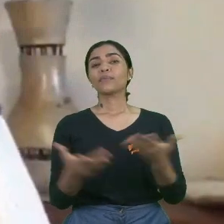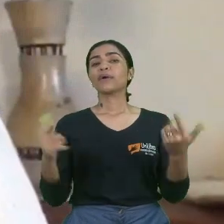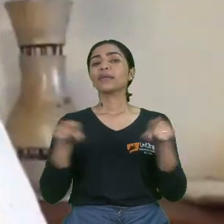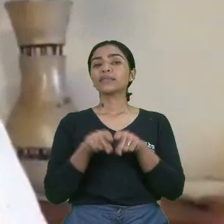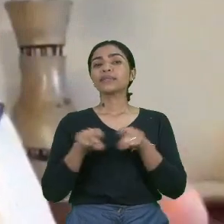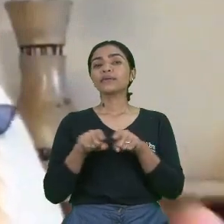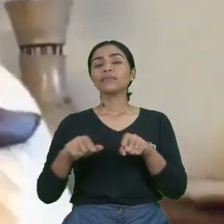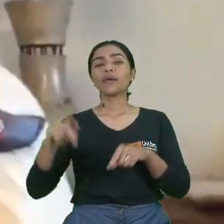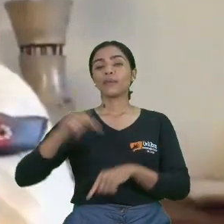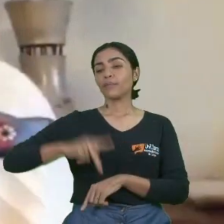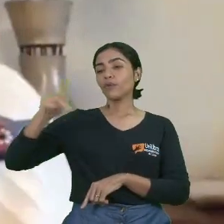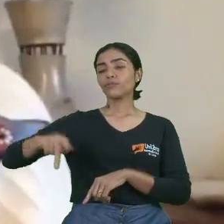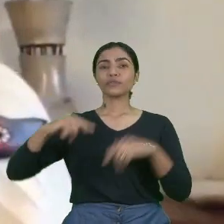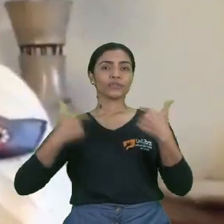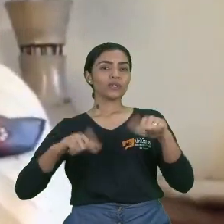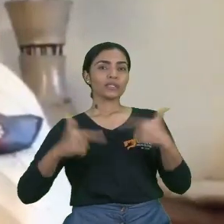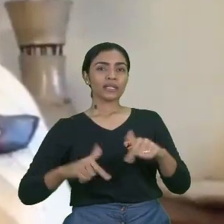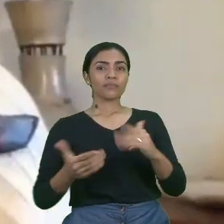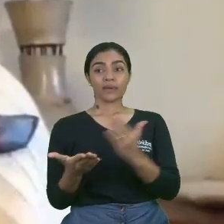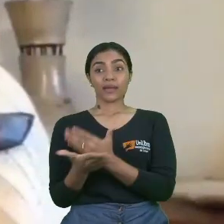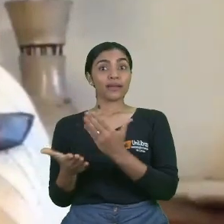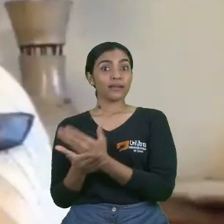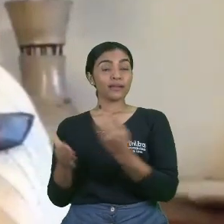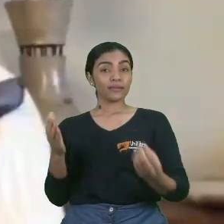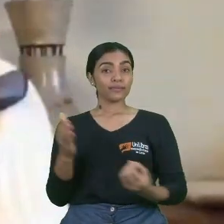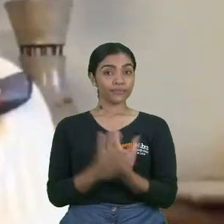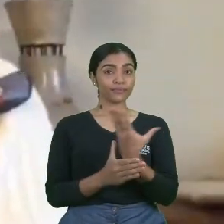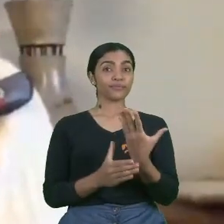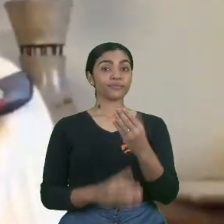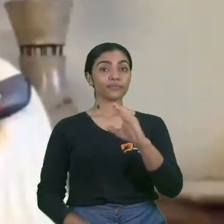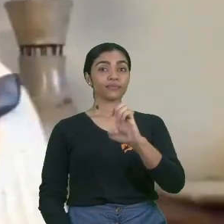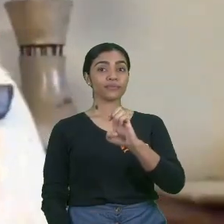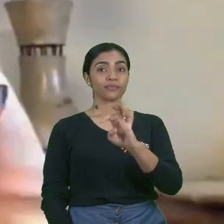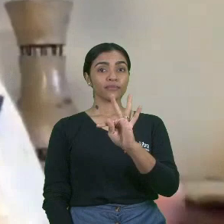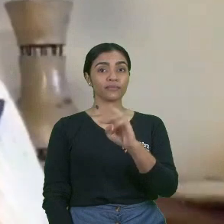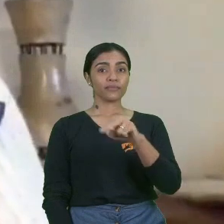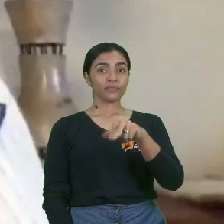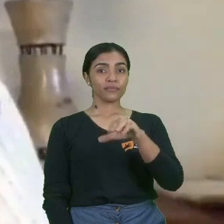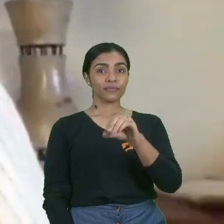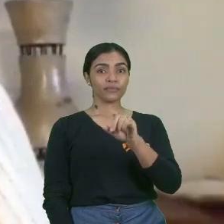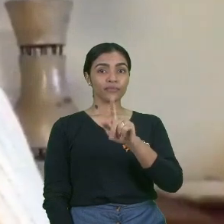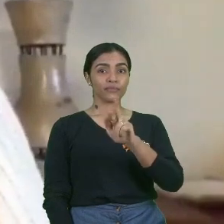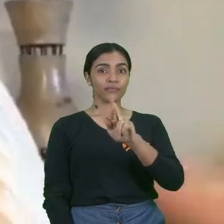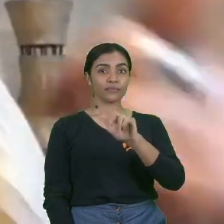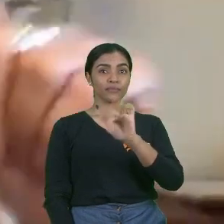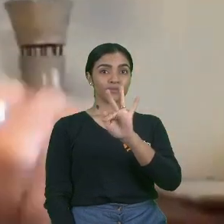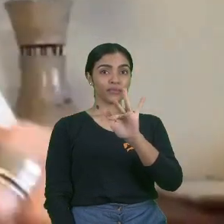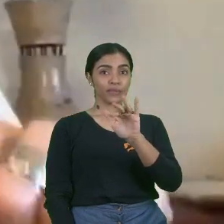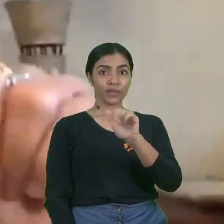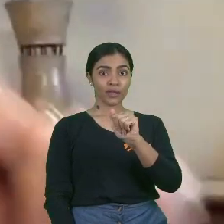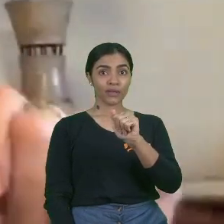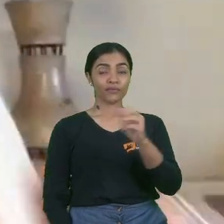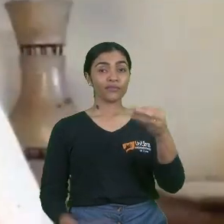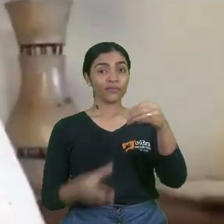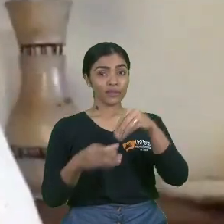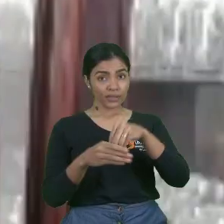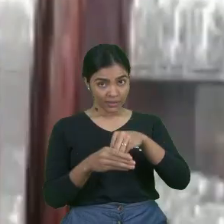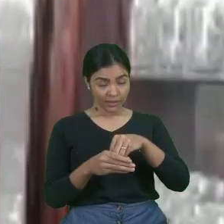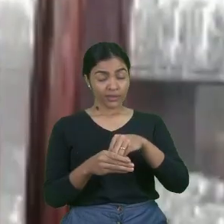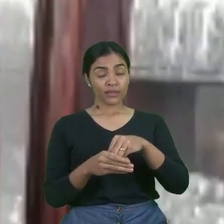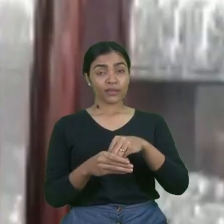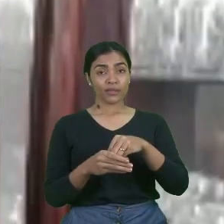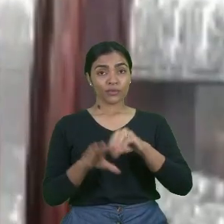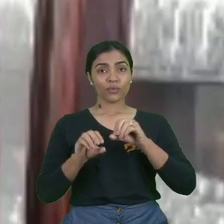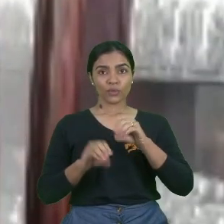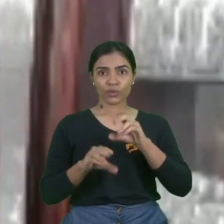trabalhe lança o livro além do e que o grafia na educação mais tarde o papel da pesquisa a formação e na prática